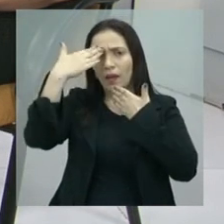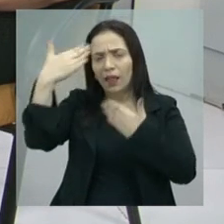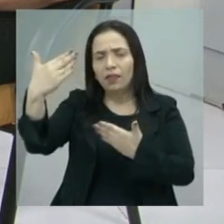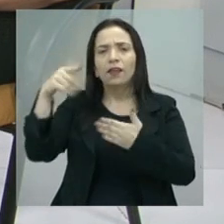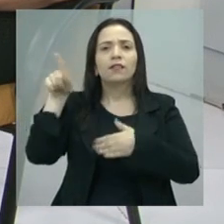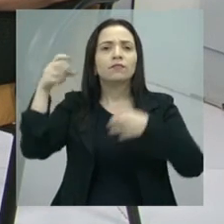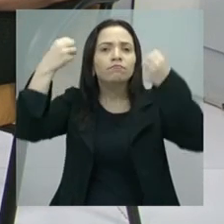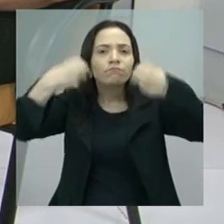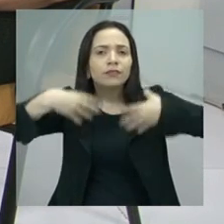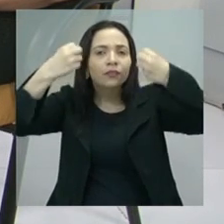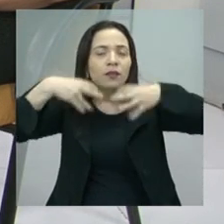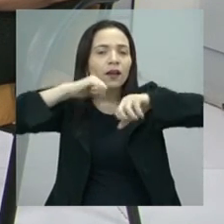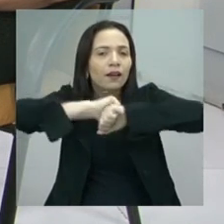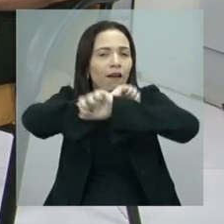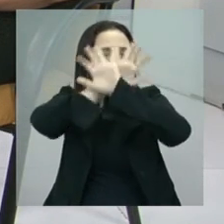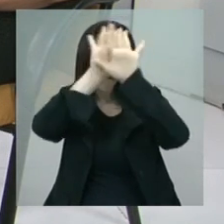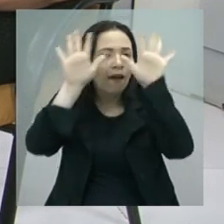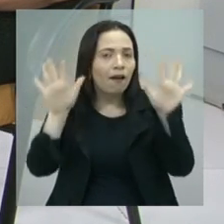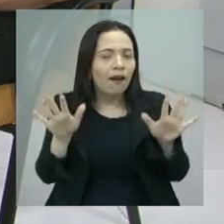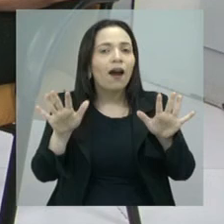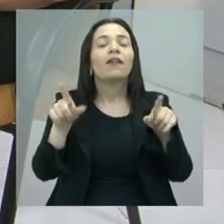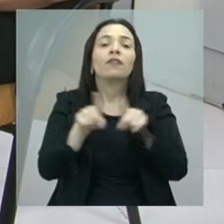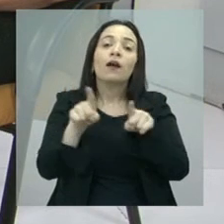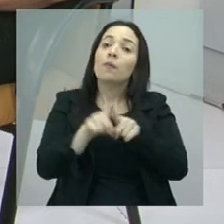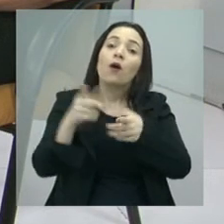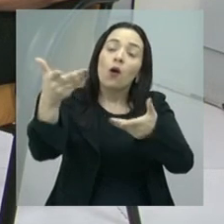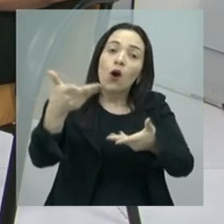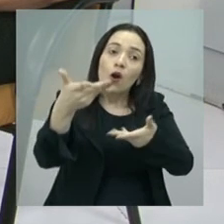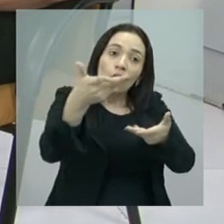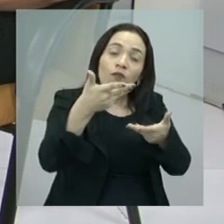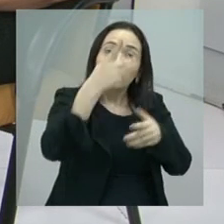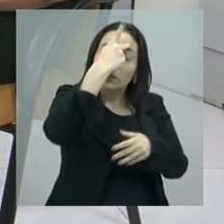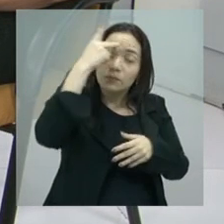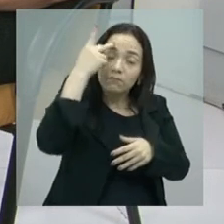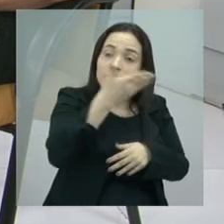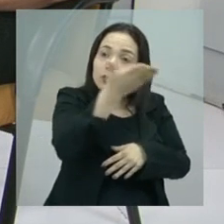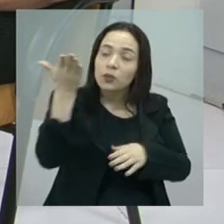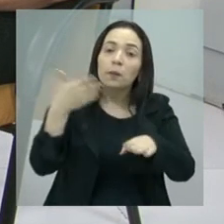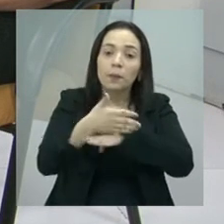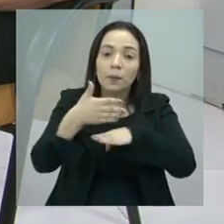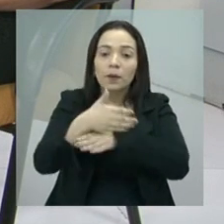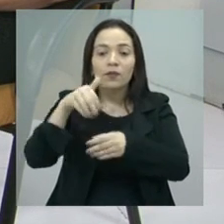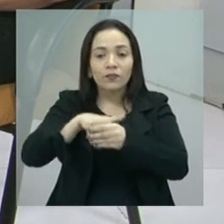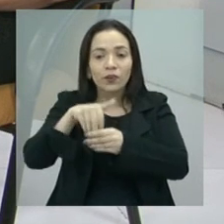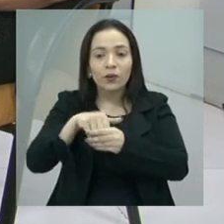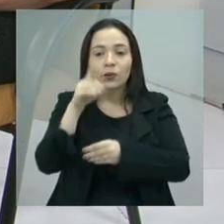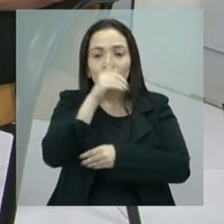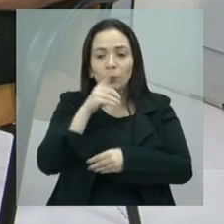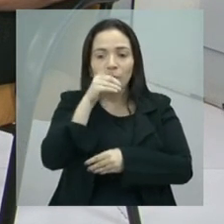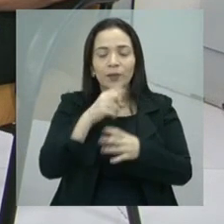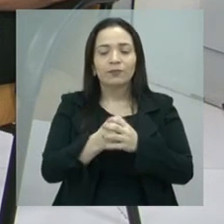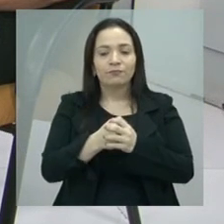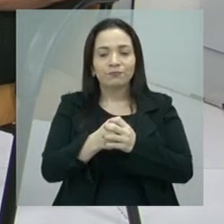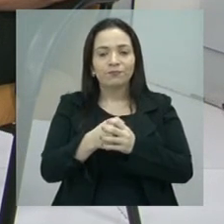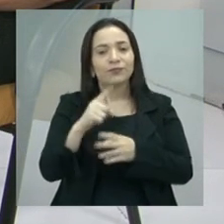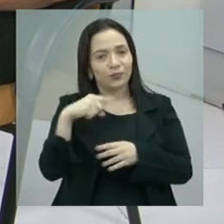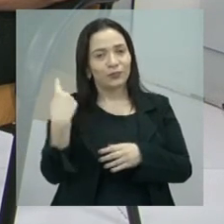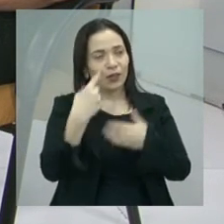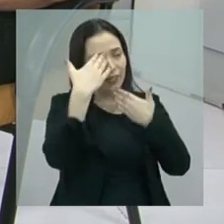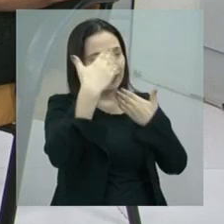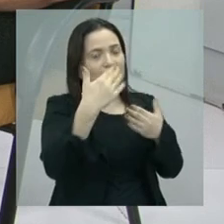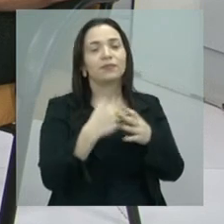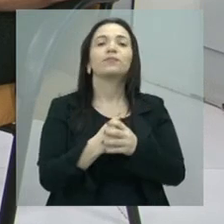pelos esclarecimentos e por esse convite, digamos assim, que a senhora fez para as pessoas participarem da eleição no domingo, né? Nós é que